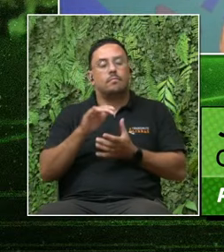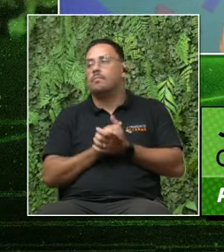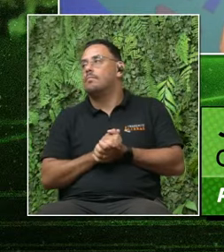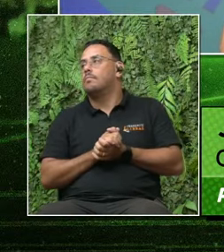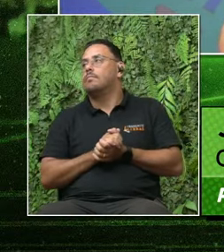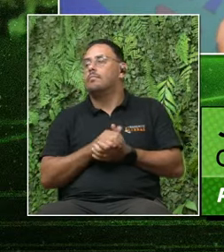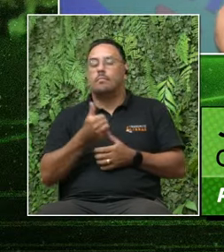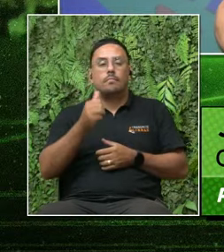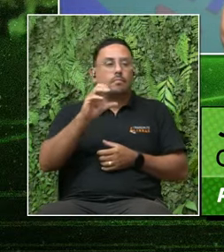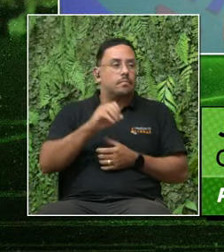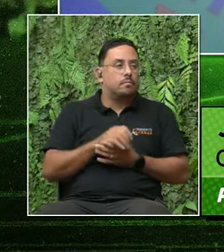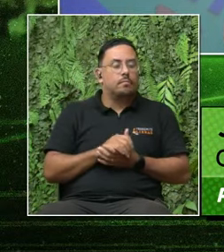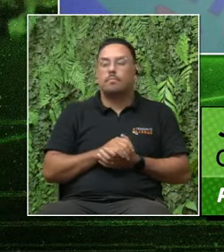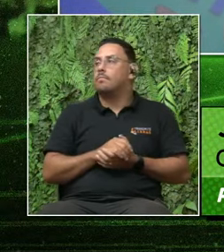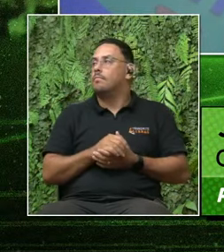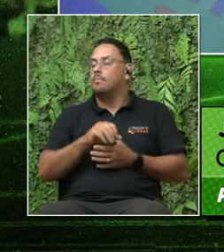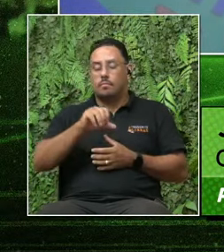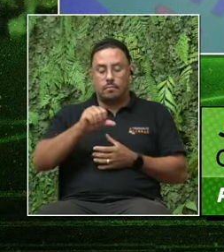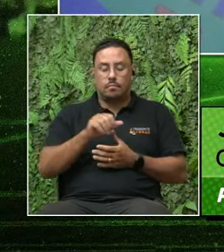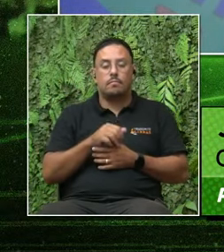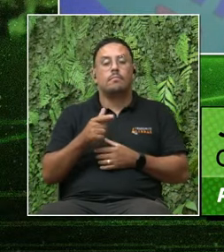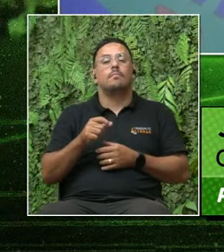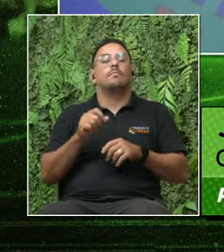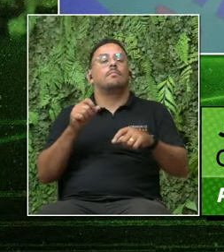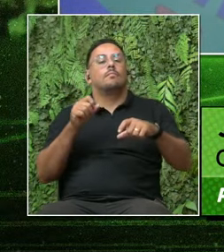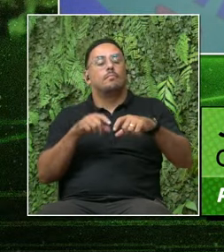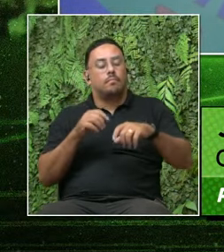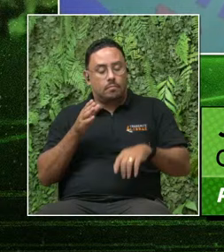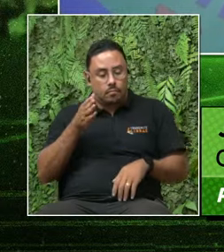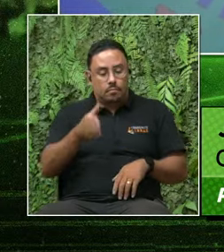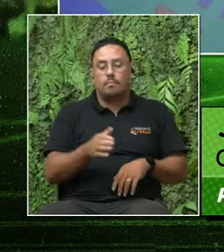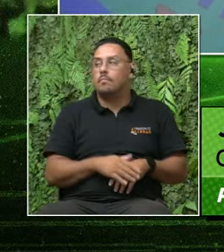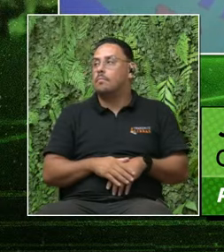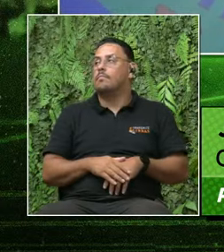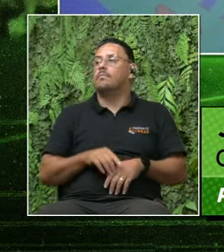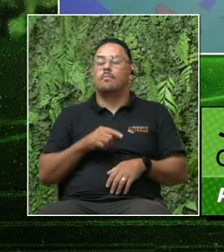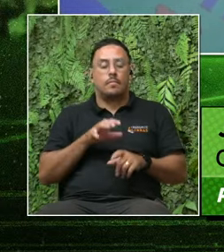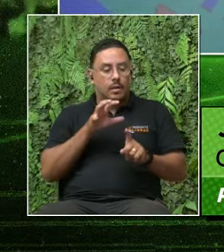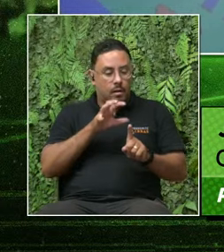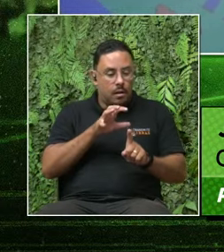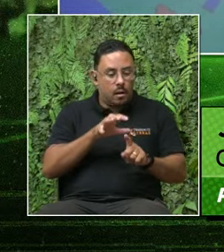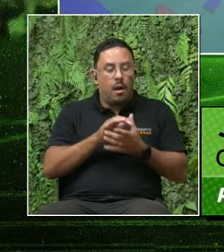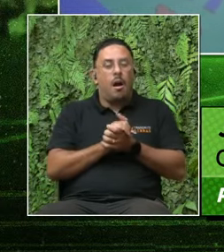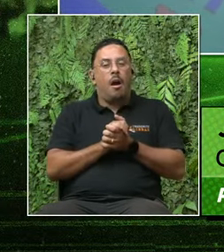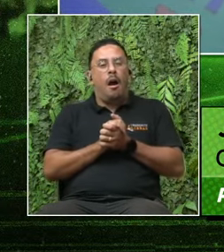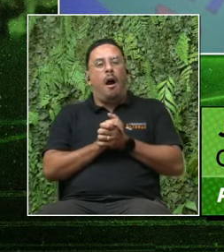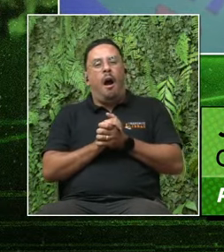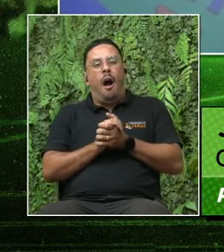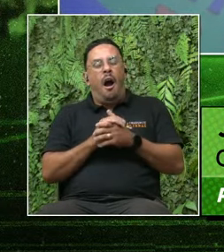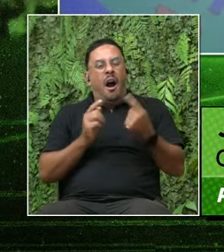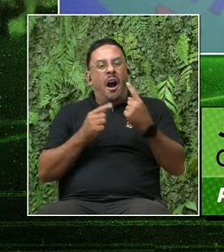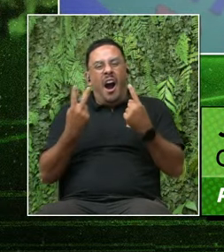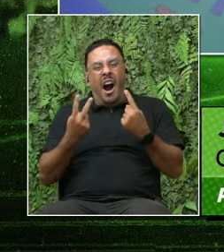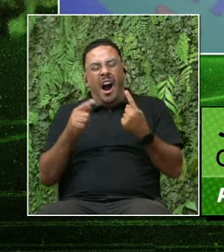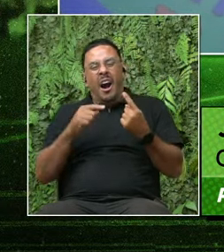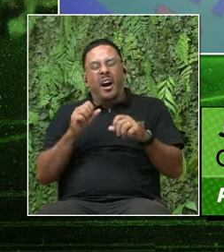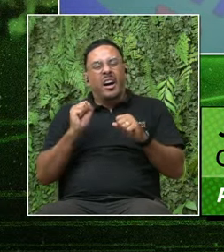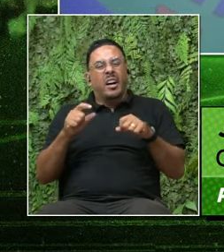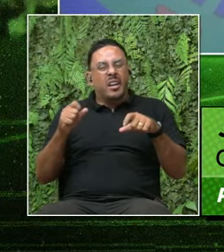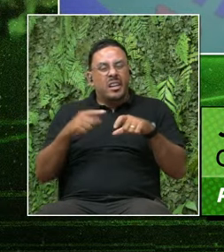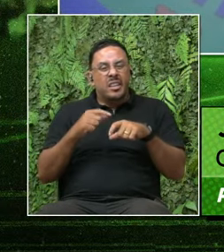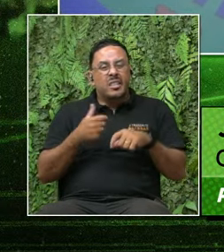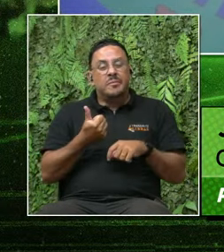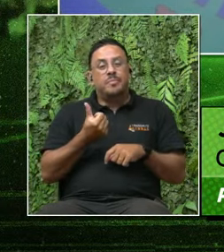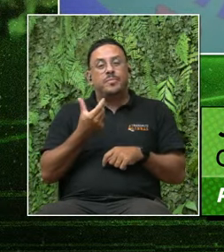atrás nove aí quase que rola o gol do hul um pênalti numa pressão dá nada né velho pressão da nada virar o jogo pode ser podia ser o gol do título